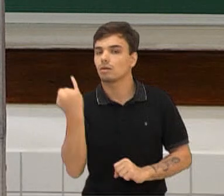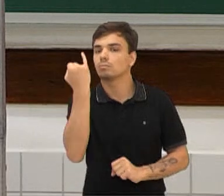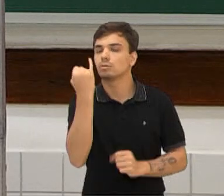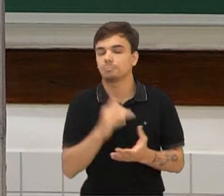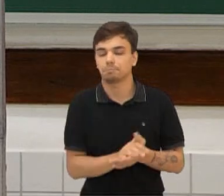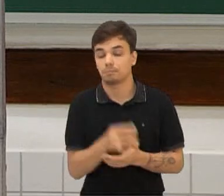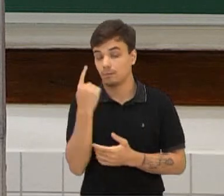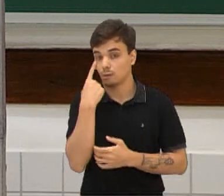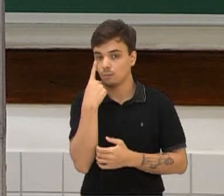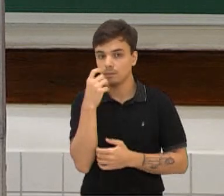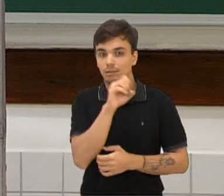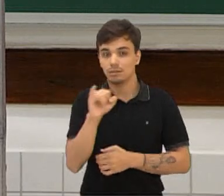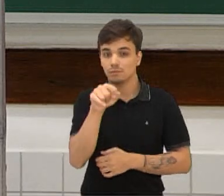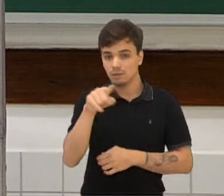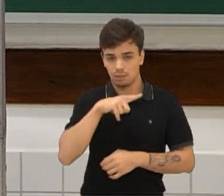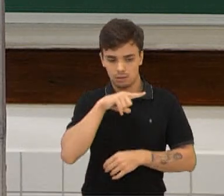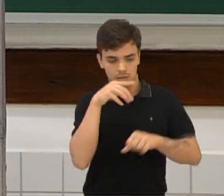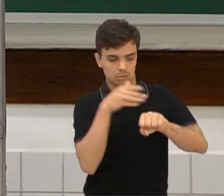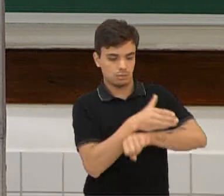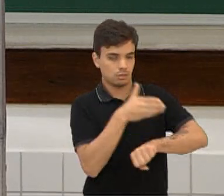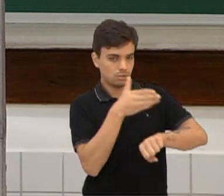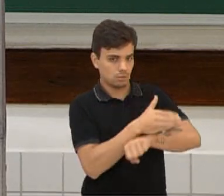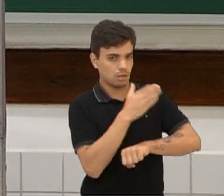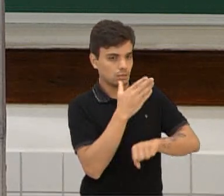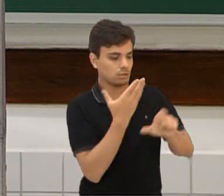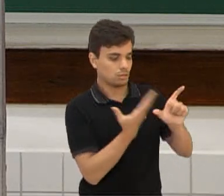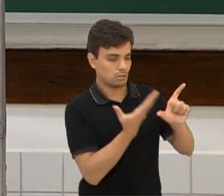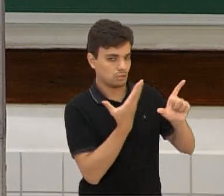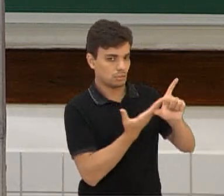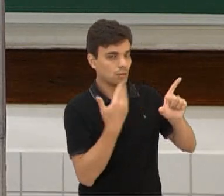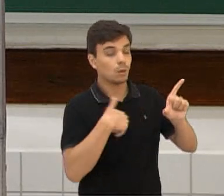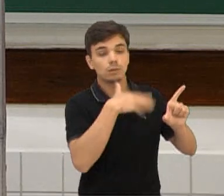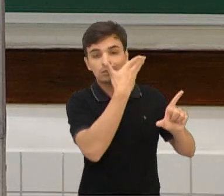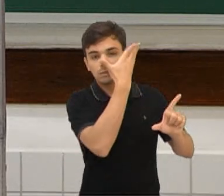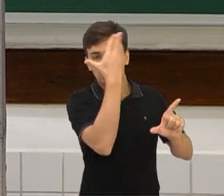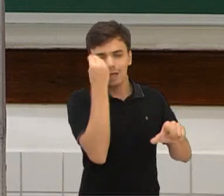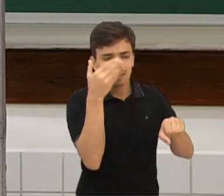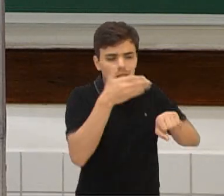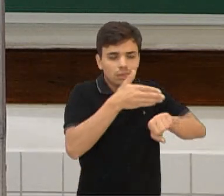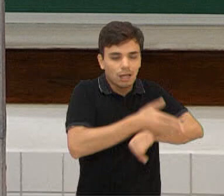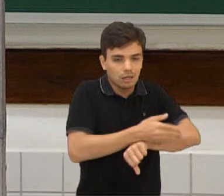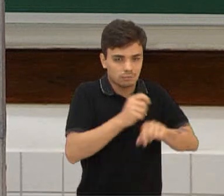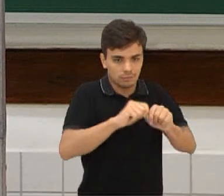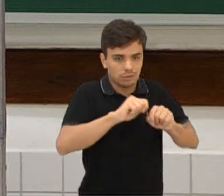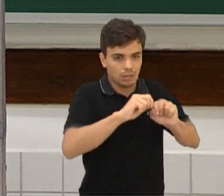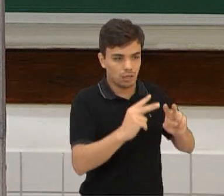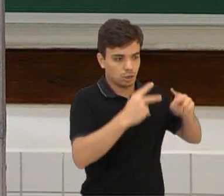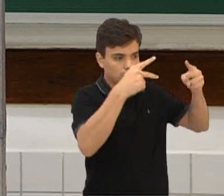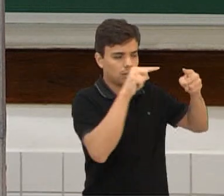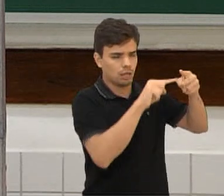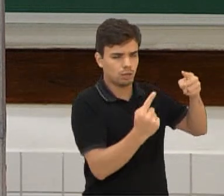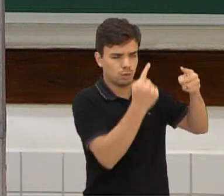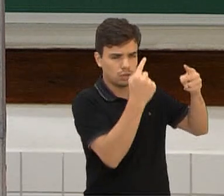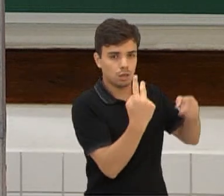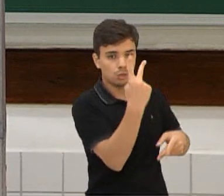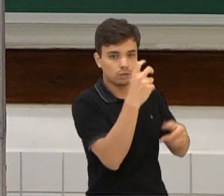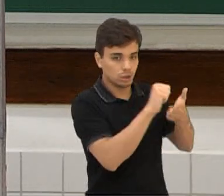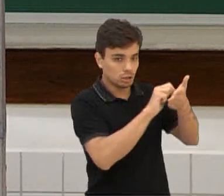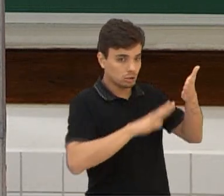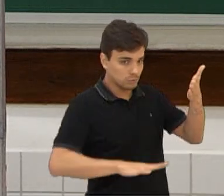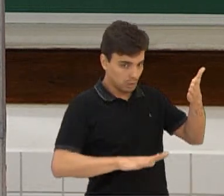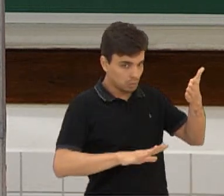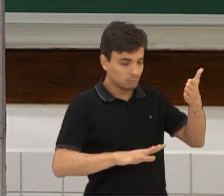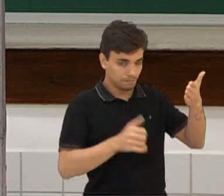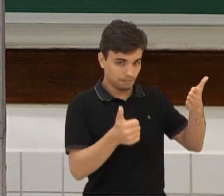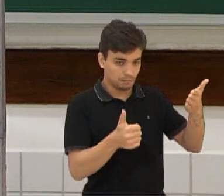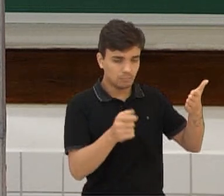Se você tem acesso ao Classroom, não esquece de ir lá e de fazer os 2 exercícios que eu deixei para você no final da aula. Agora,